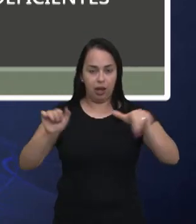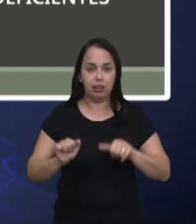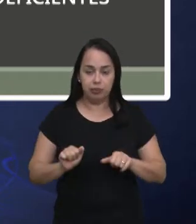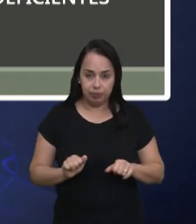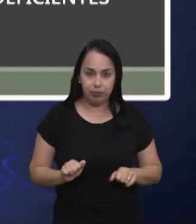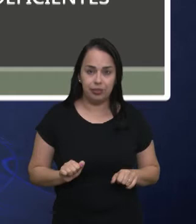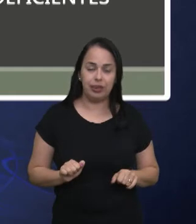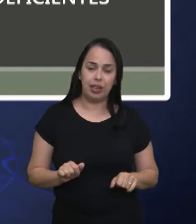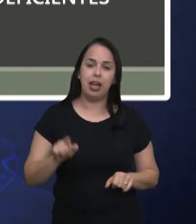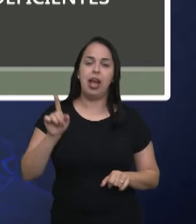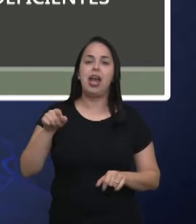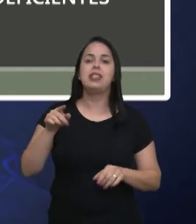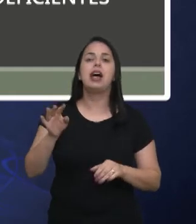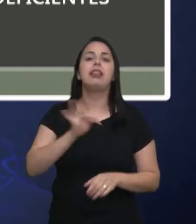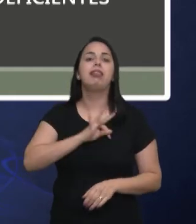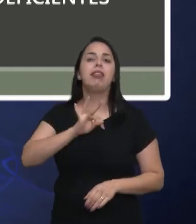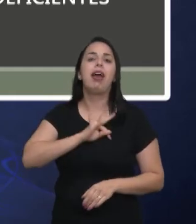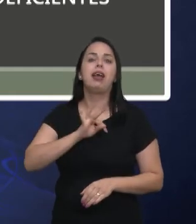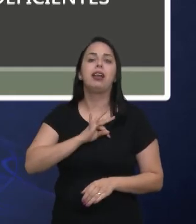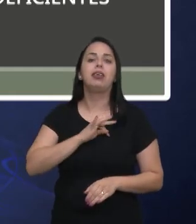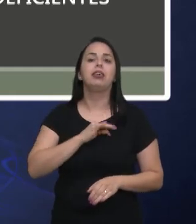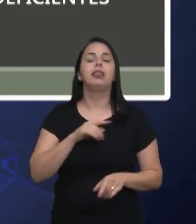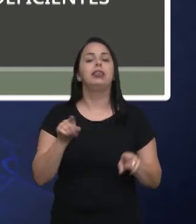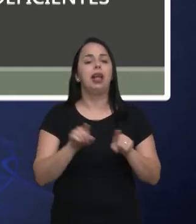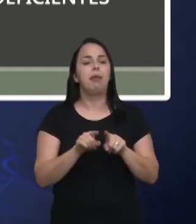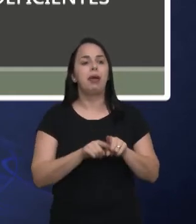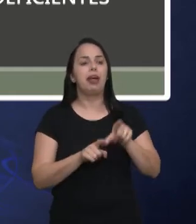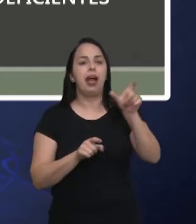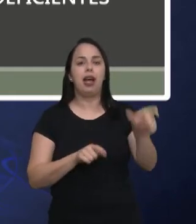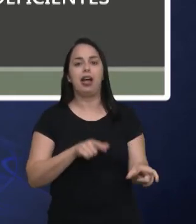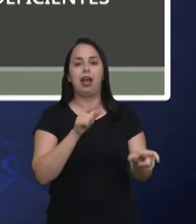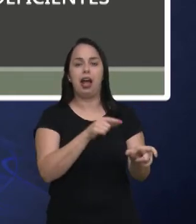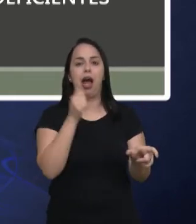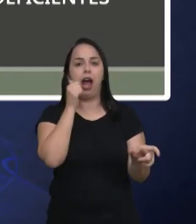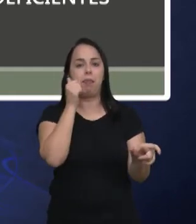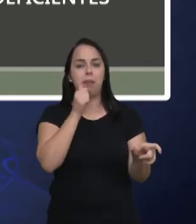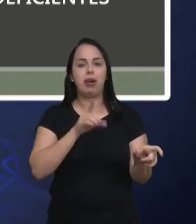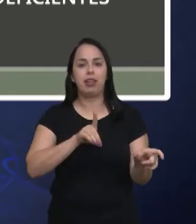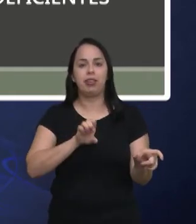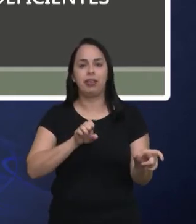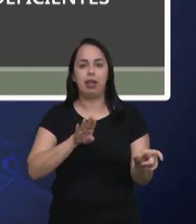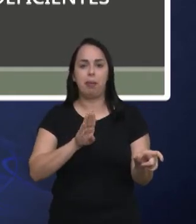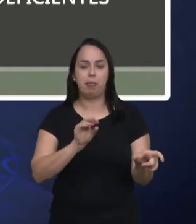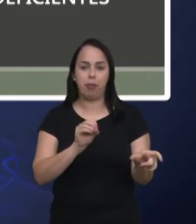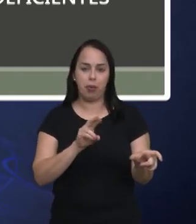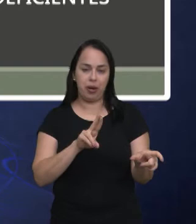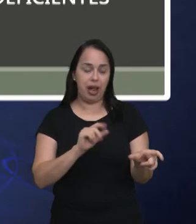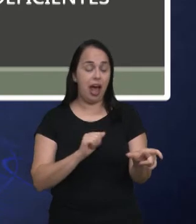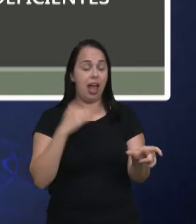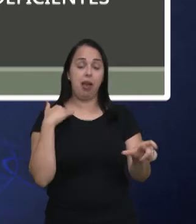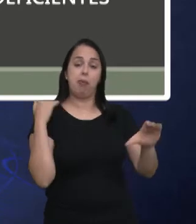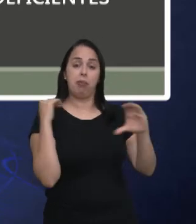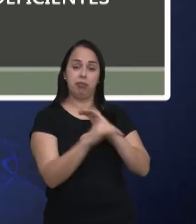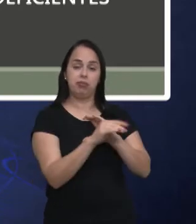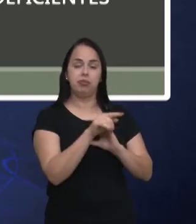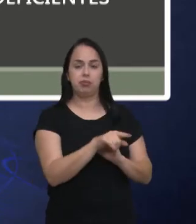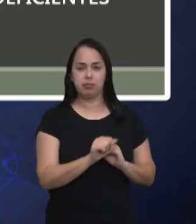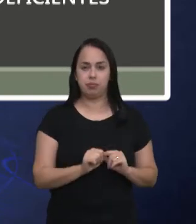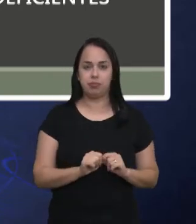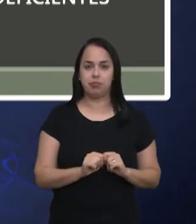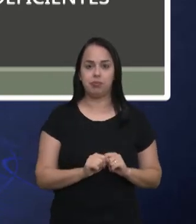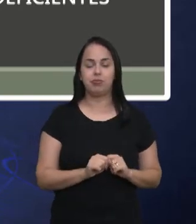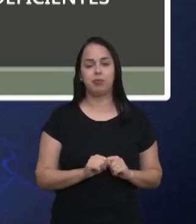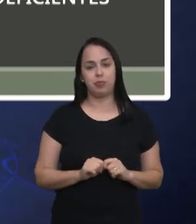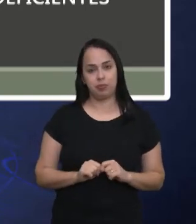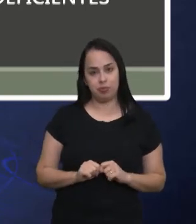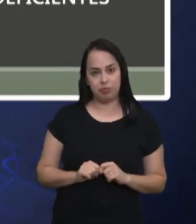né, que são técnicos, e eu mandei para a Débora, que é do CAL. E ela teve um